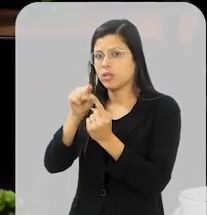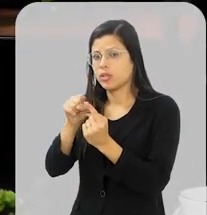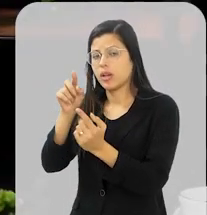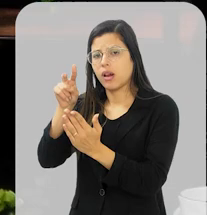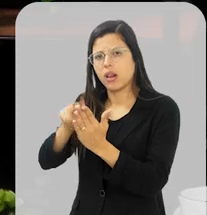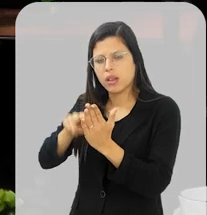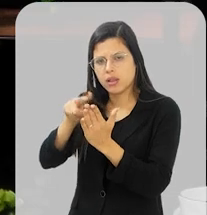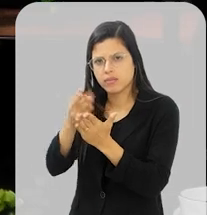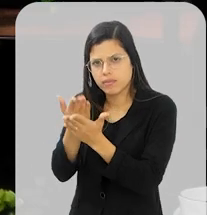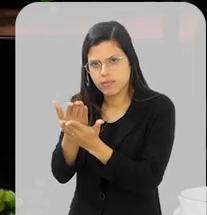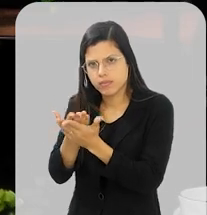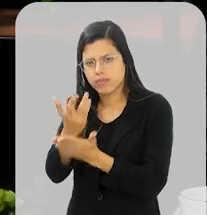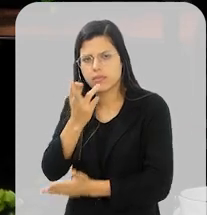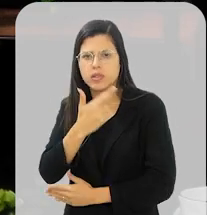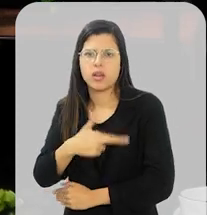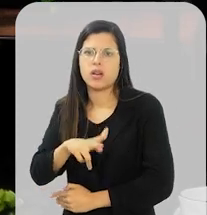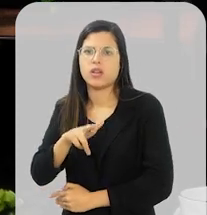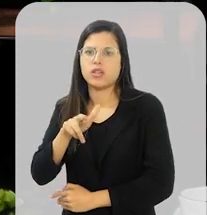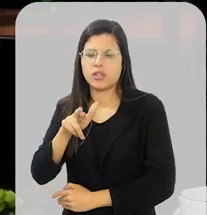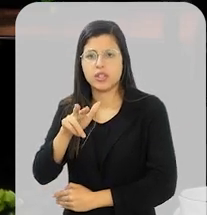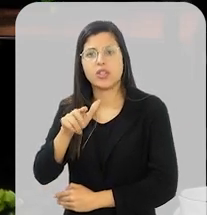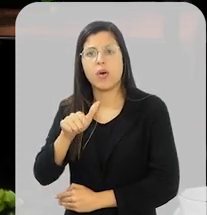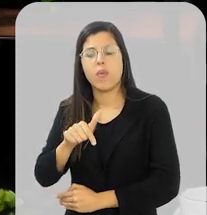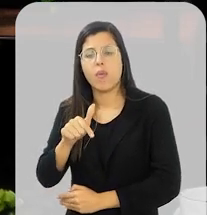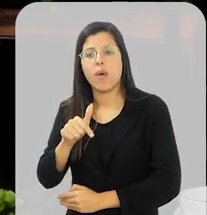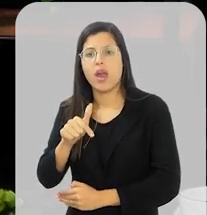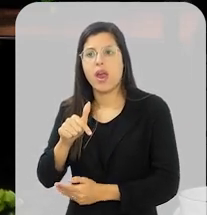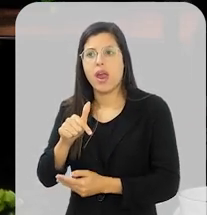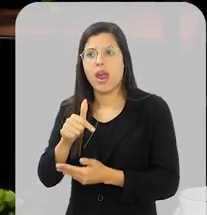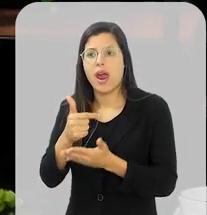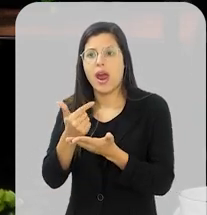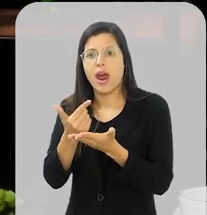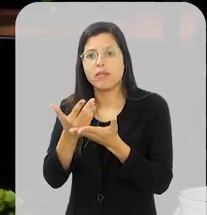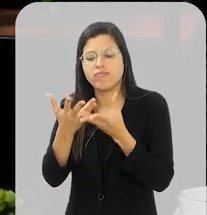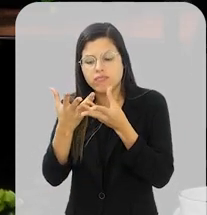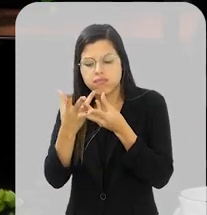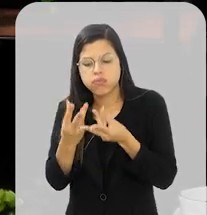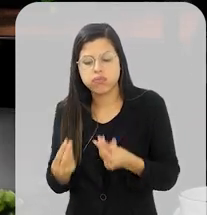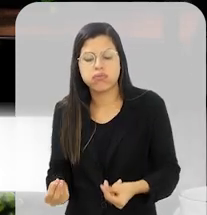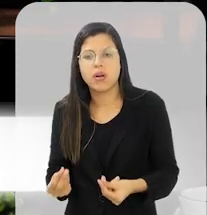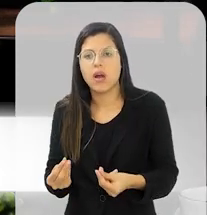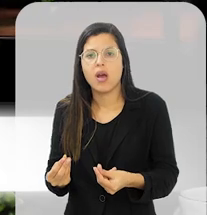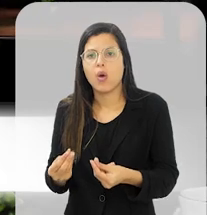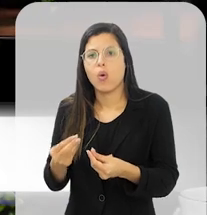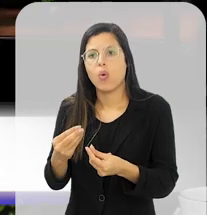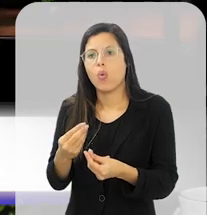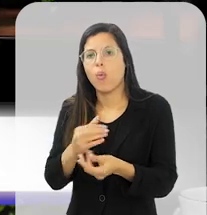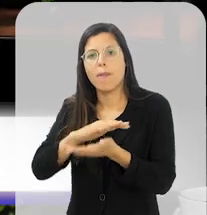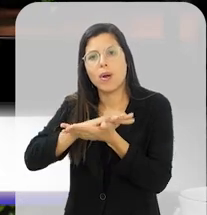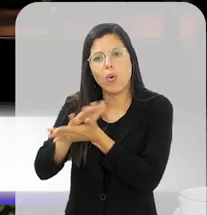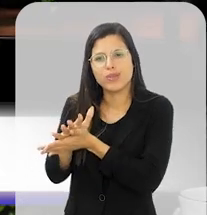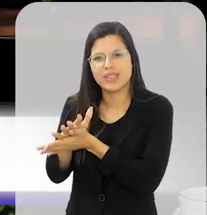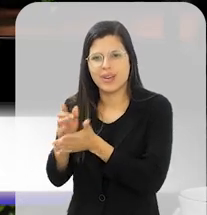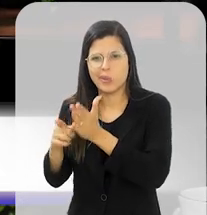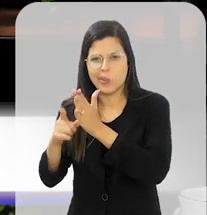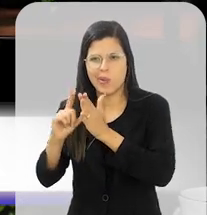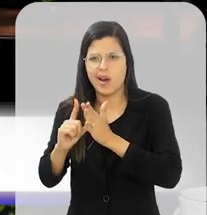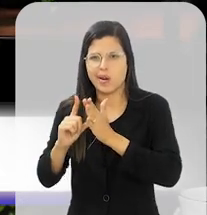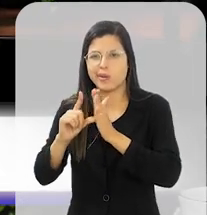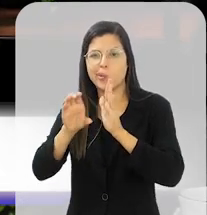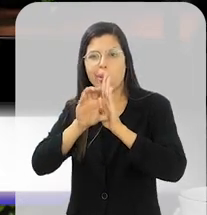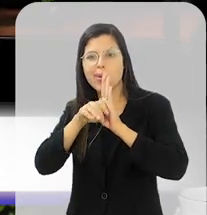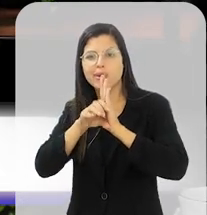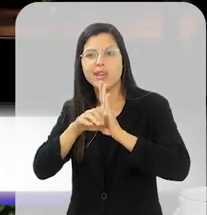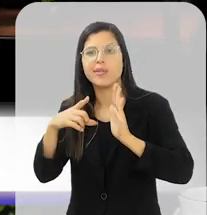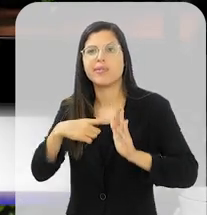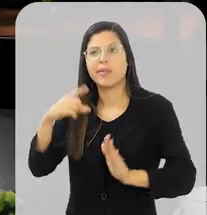ler, de você estudar uma religião é exatamente esse, né? Você desconstruir aquilo que você pensava. Às vezes você